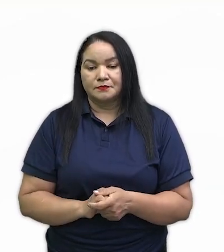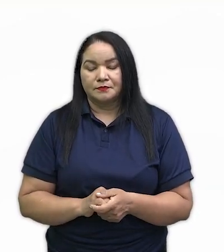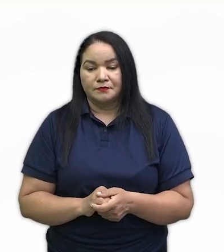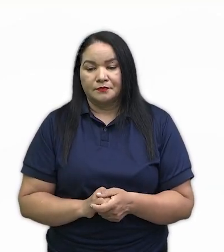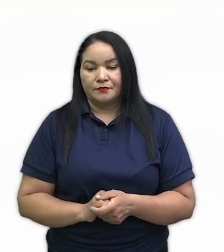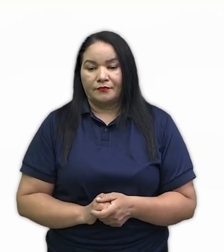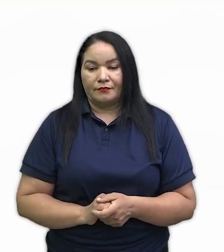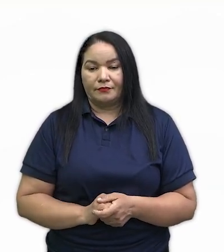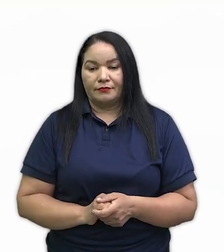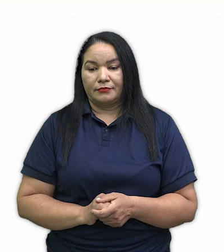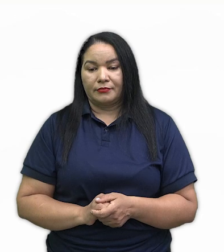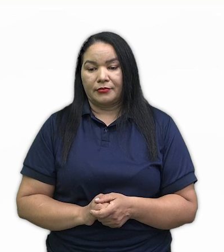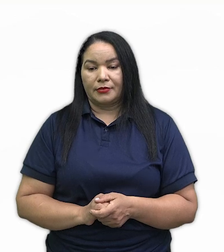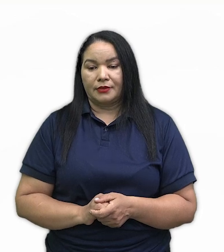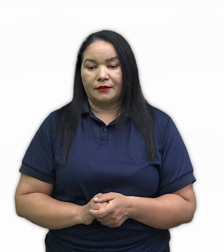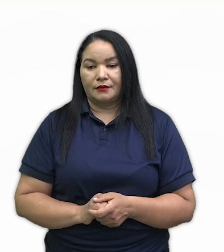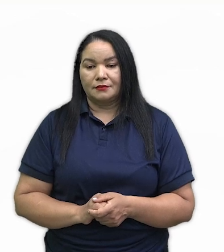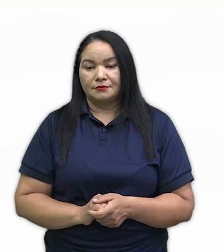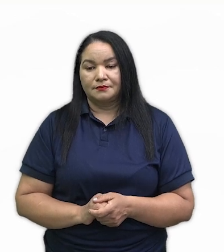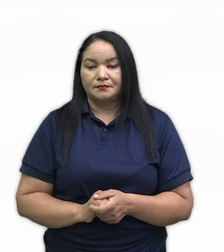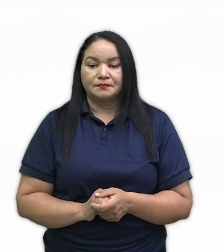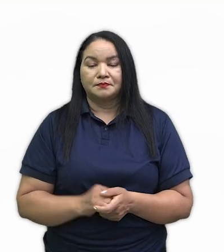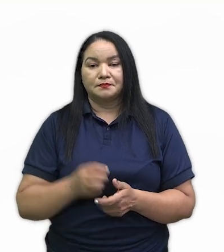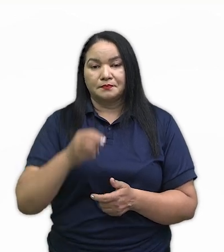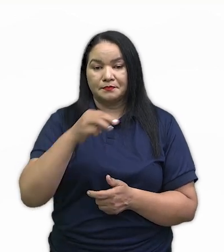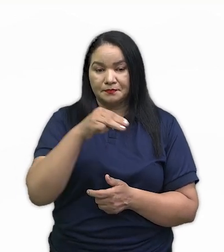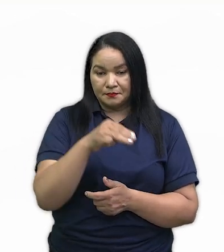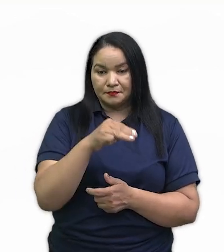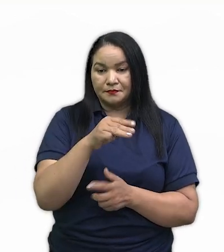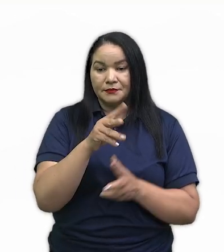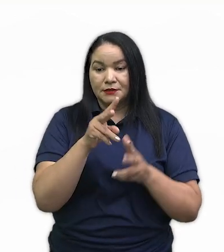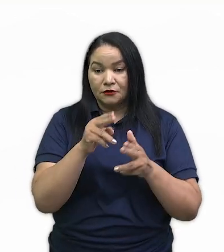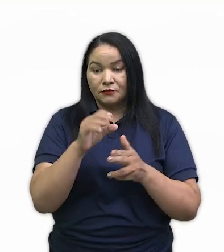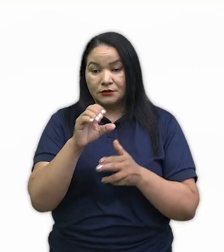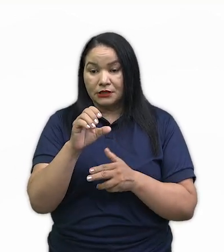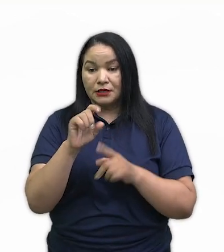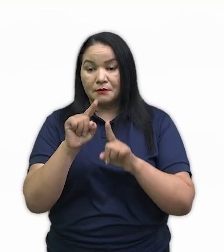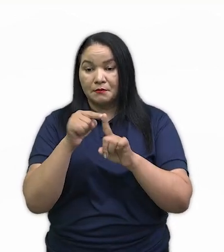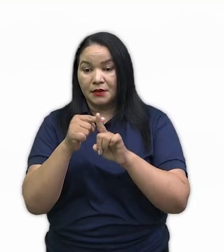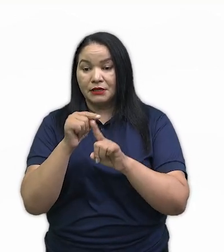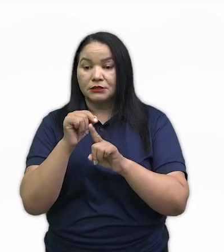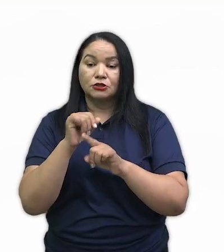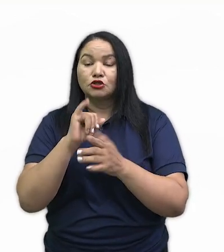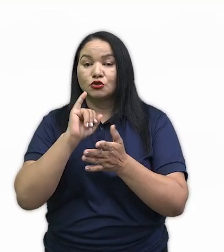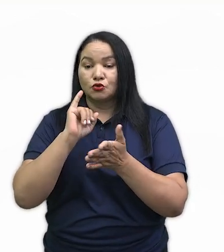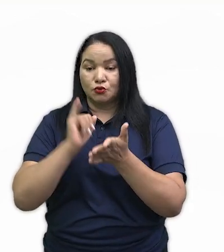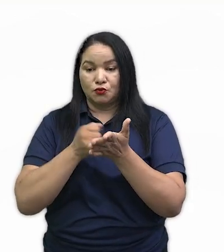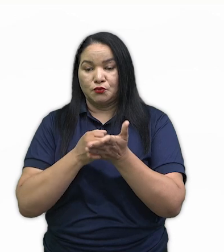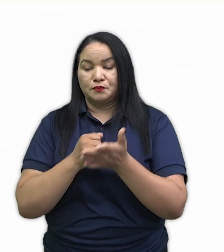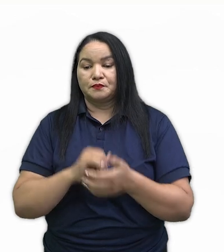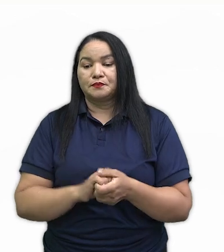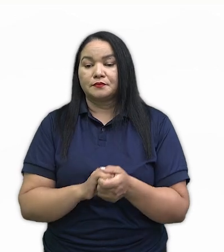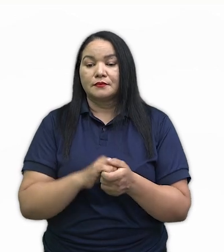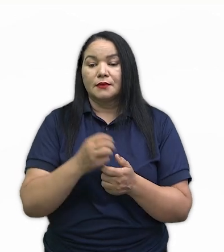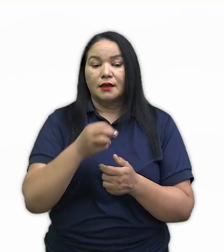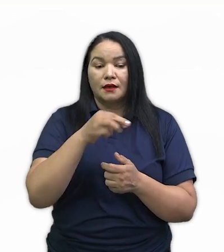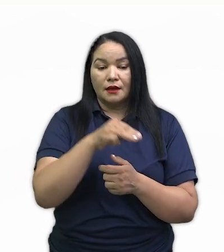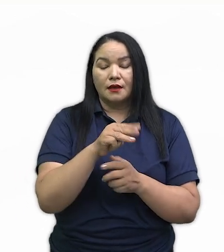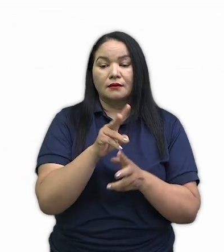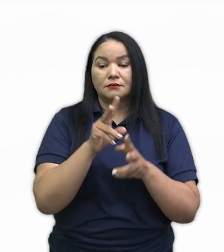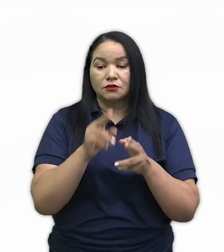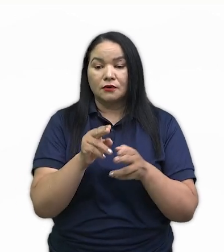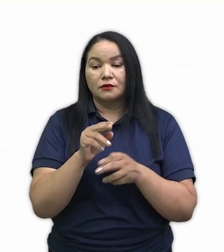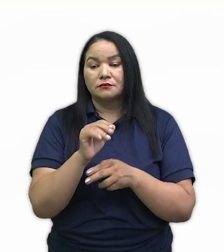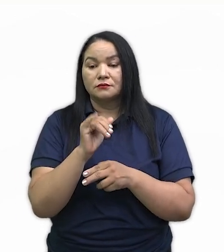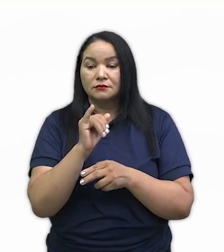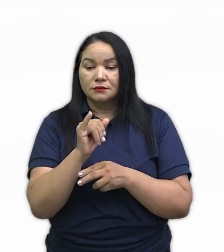escrever de verde aqui, ó. O montante é igual ao capital inicial mais juros. O capital